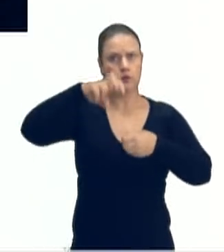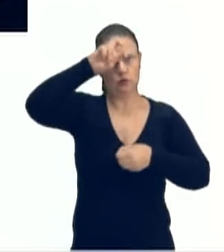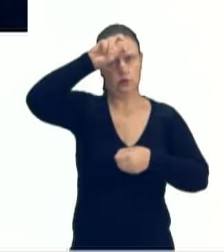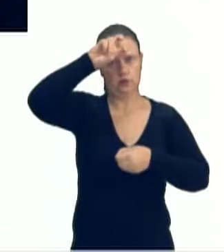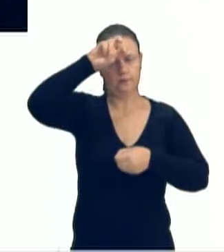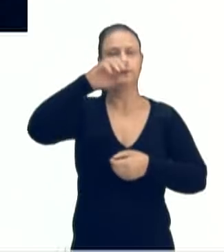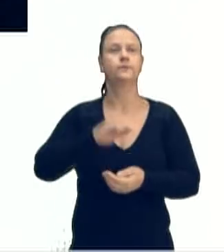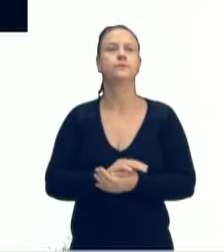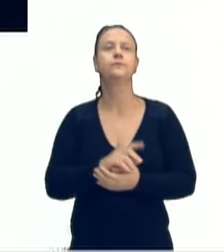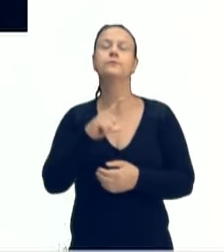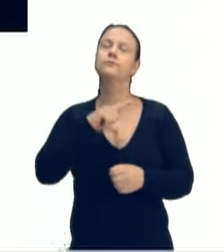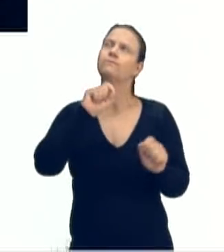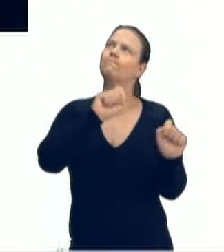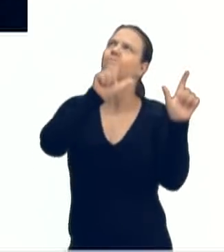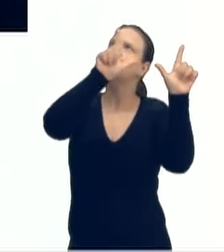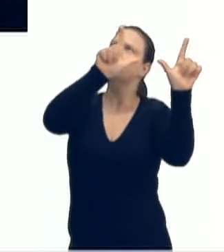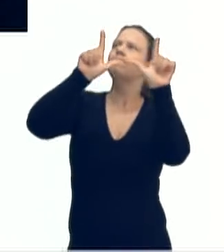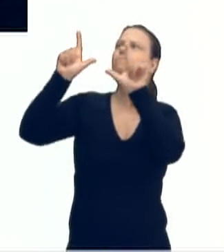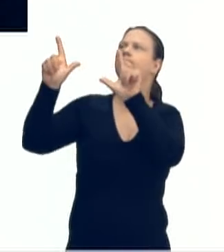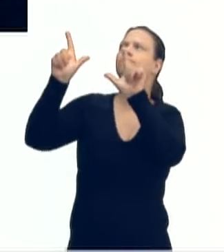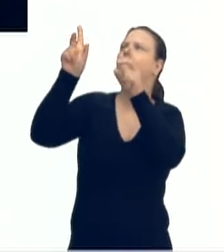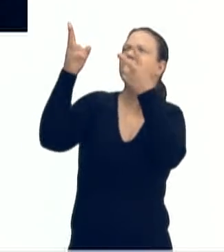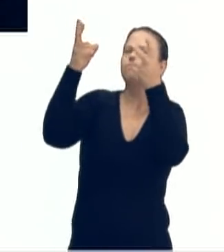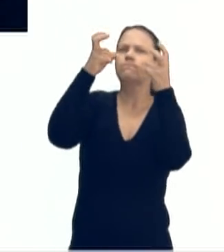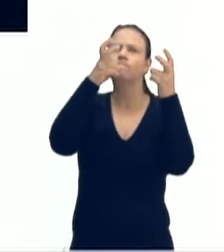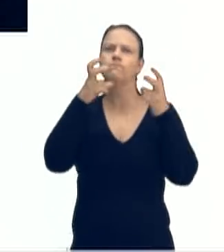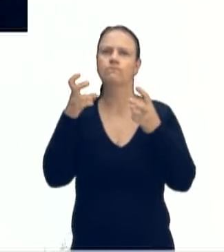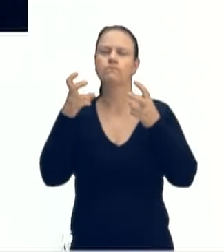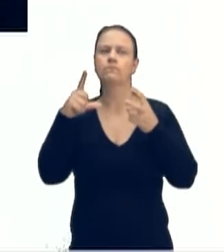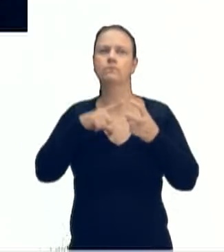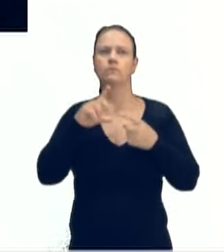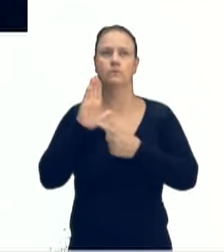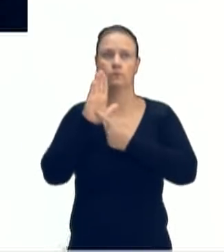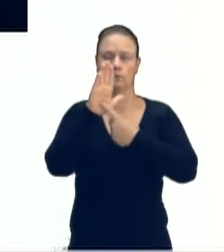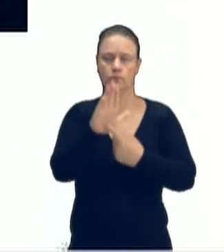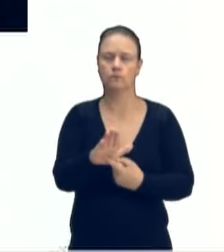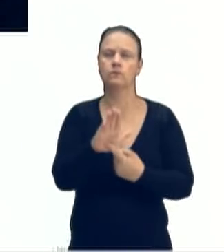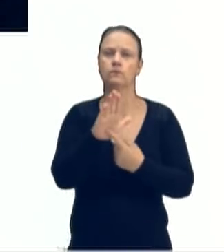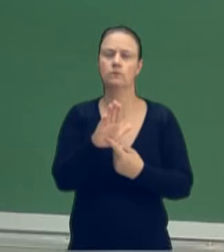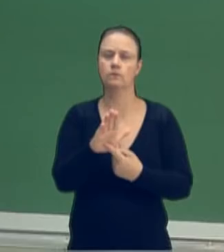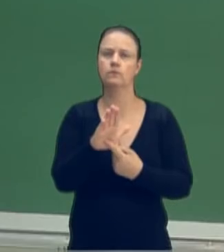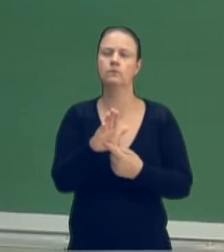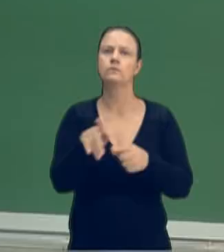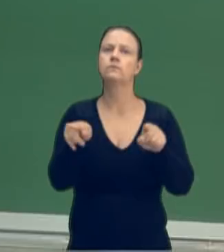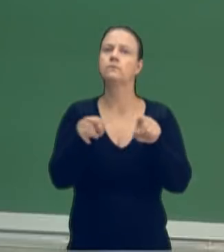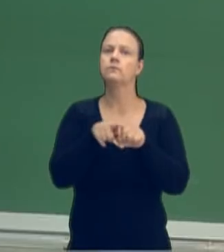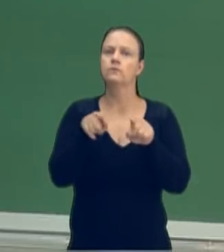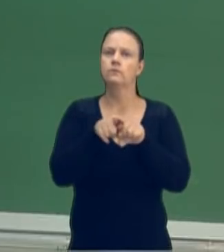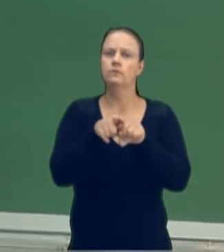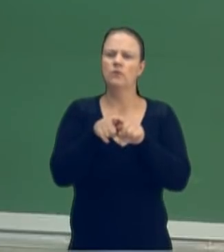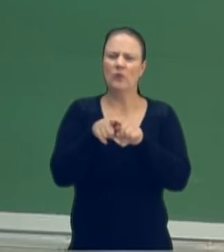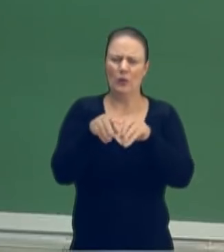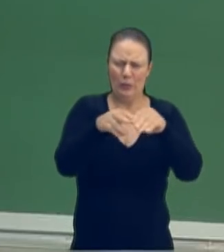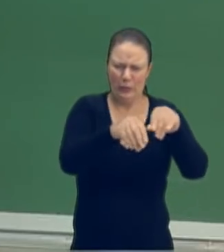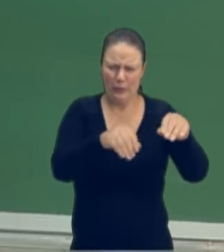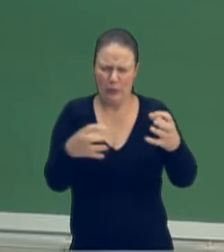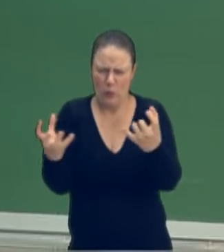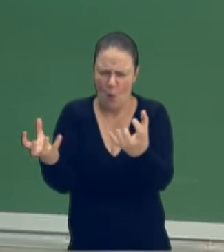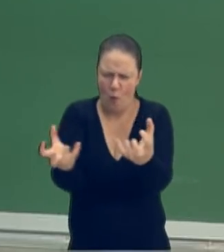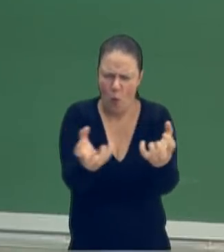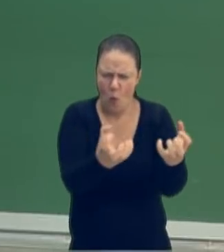duas imagens, uma do Google Earth, inclusive com destaque, né, para o deserto do